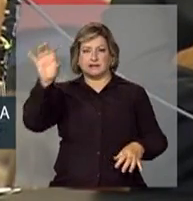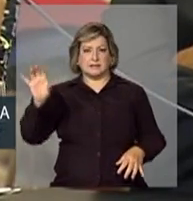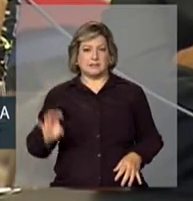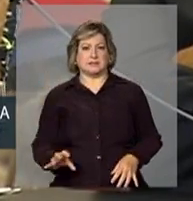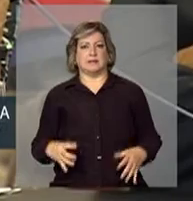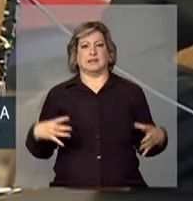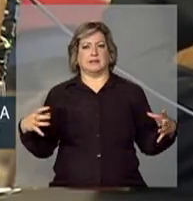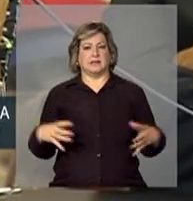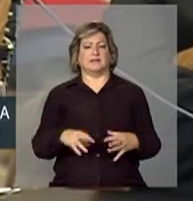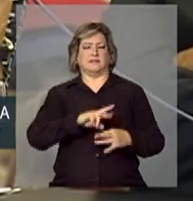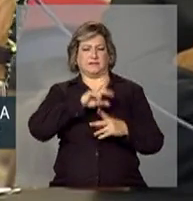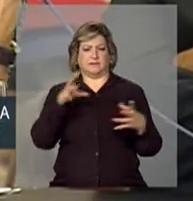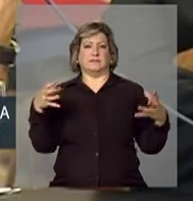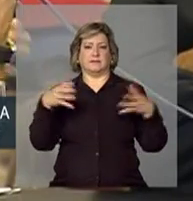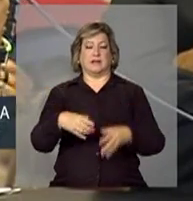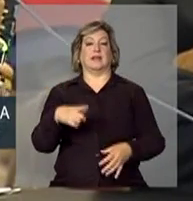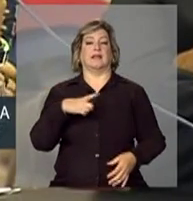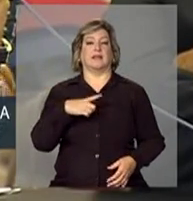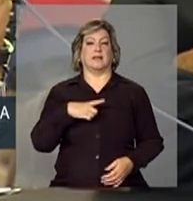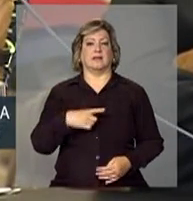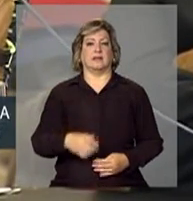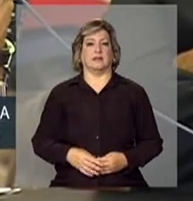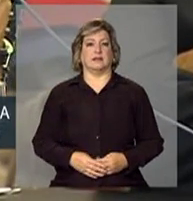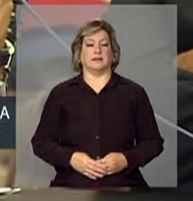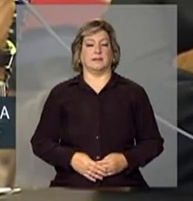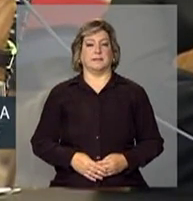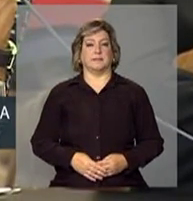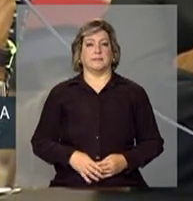do CIMI. Então, há